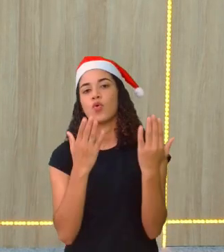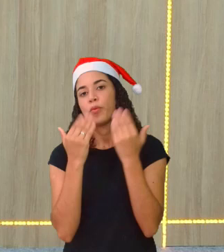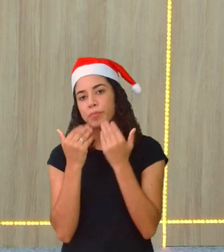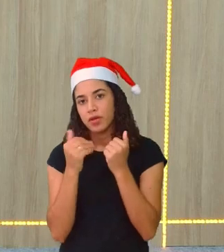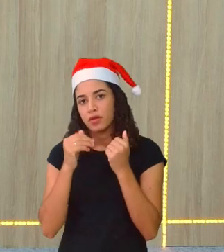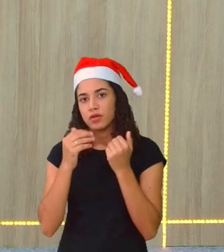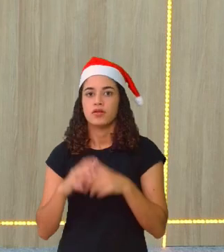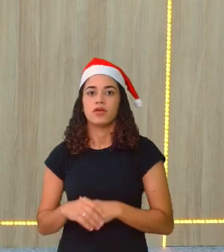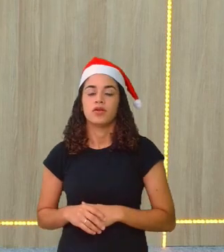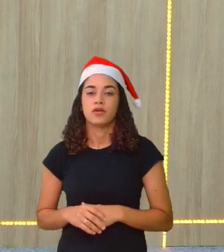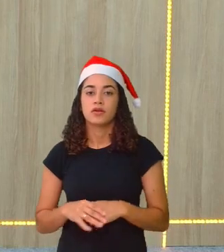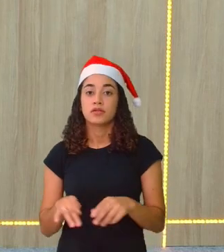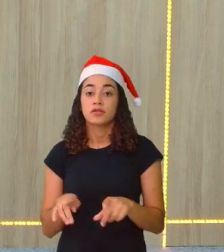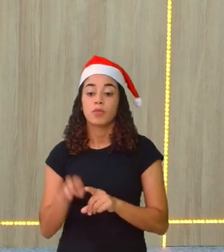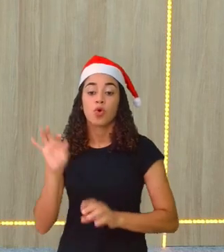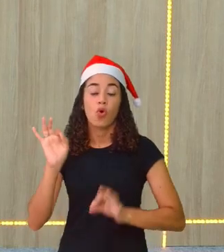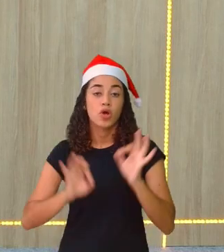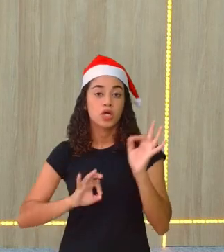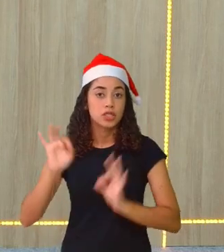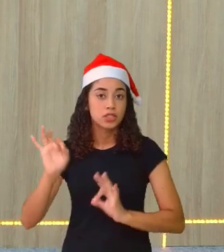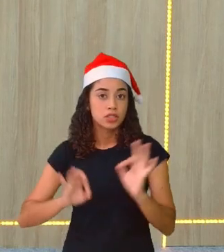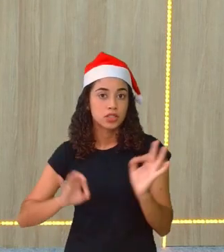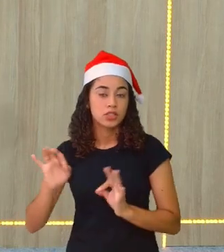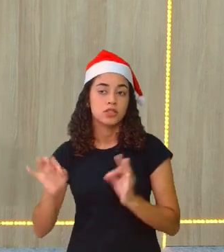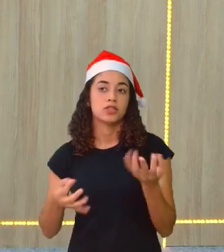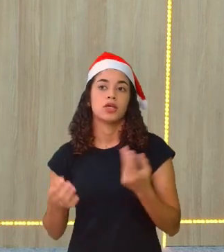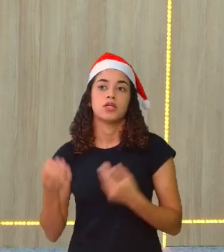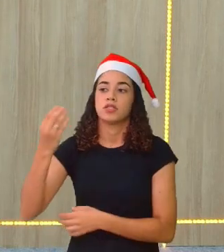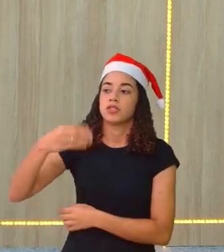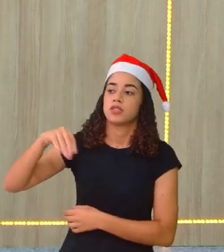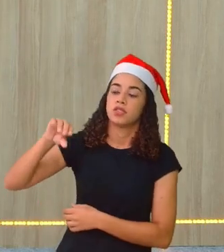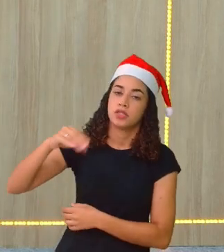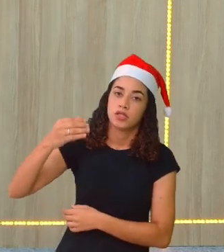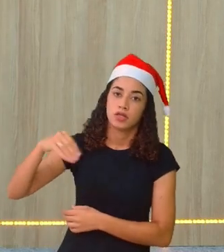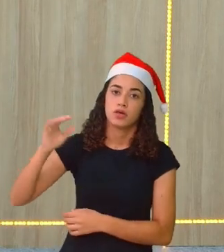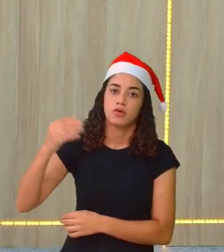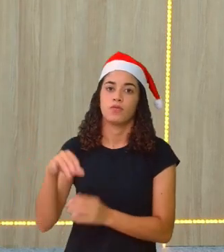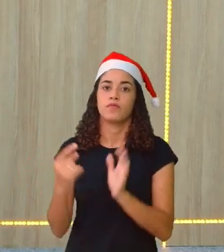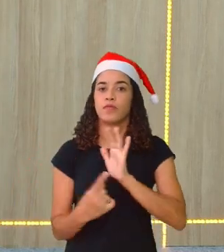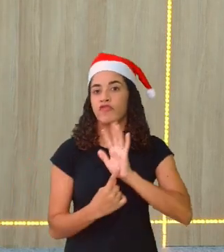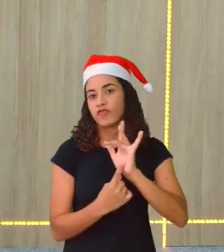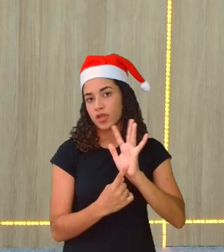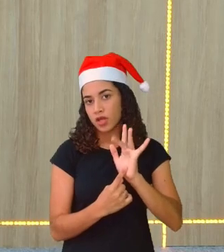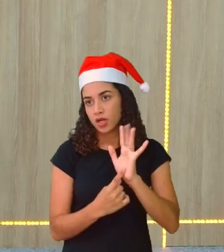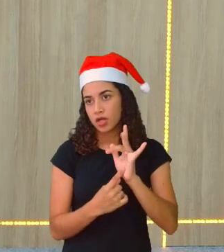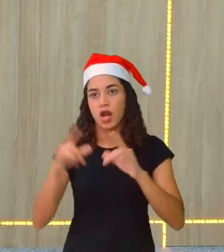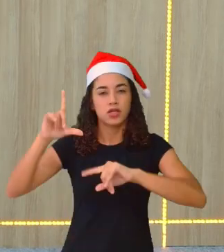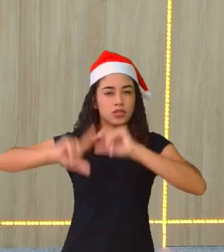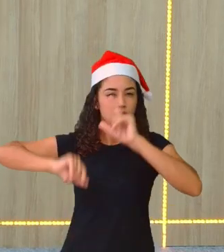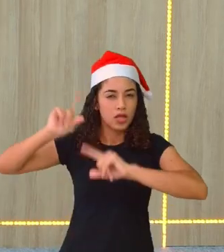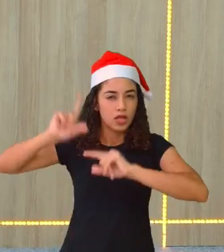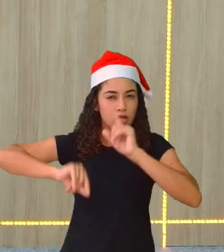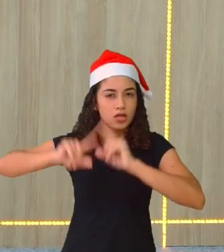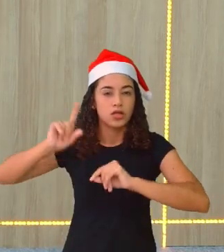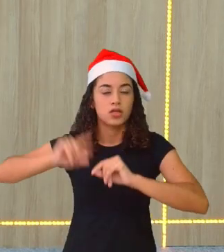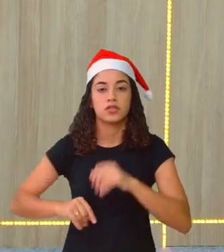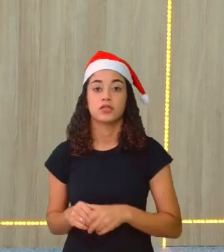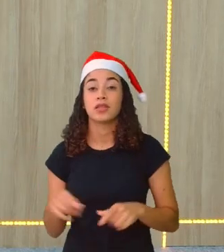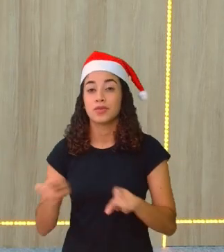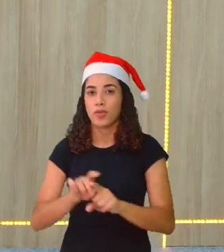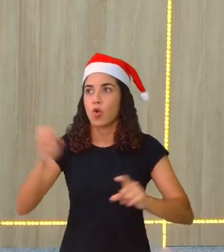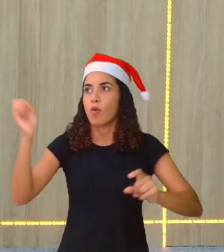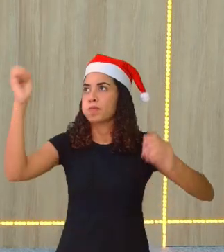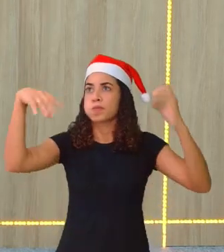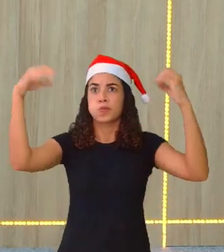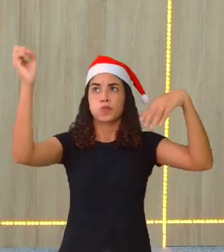questão da ornamentação com sinos, com velas, né, com estrelas, né, com muitas